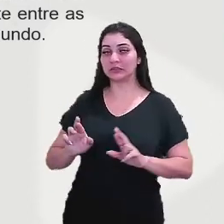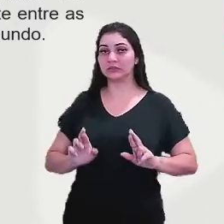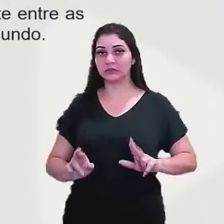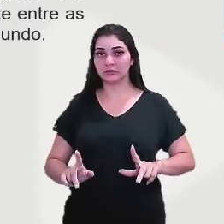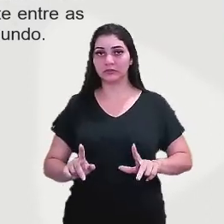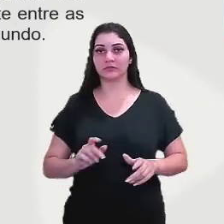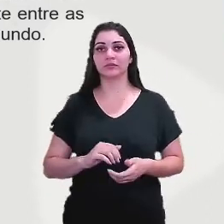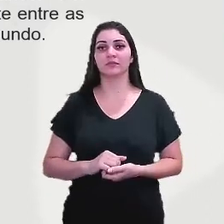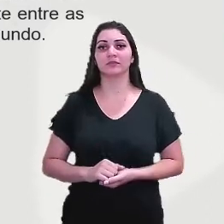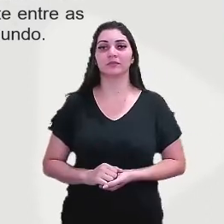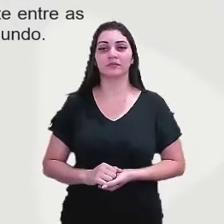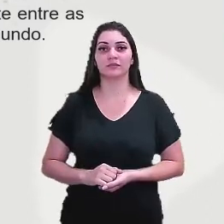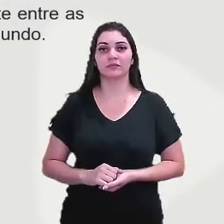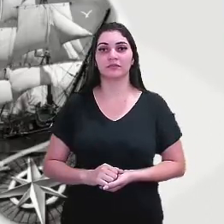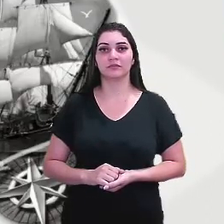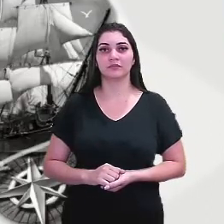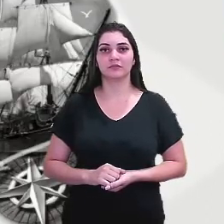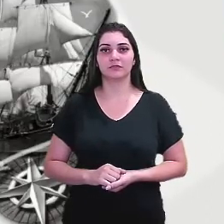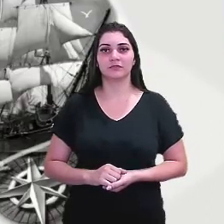diferente.